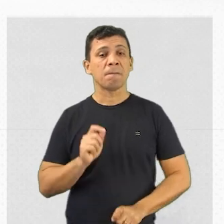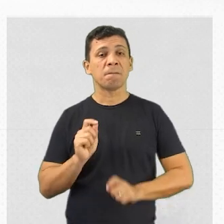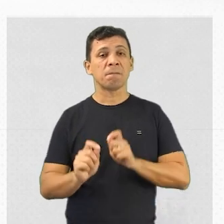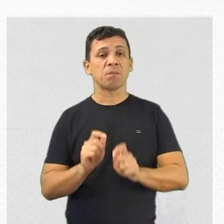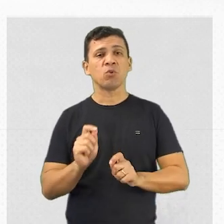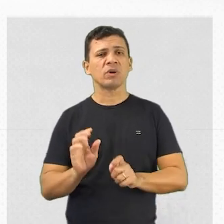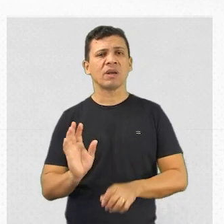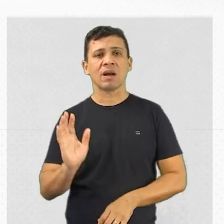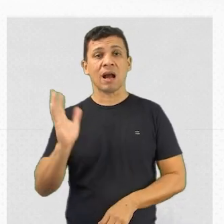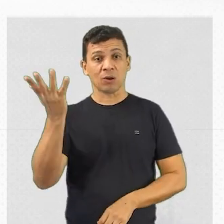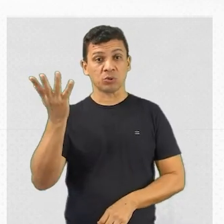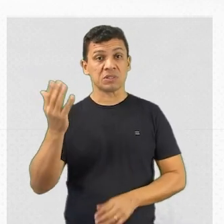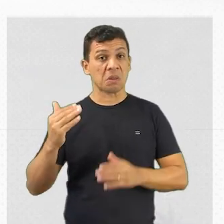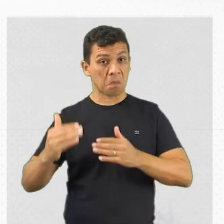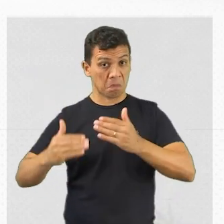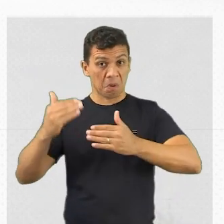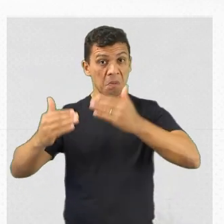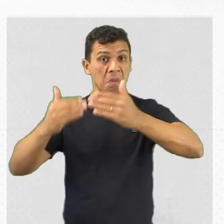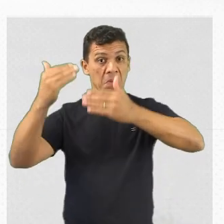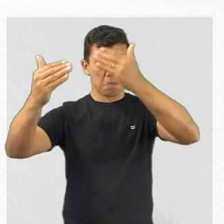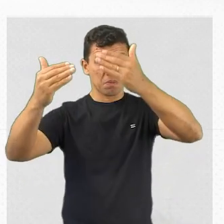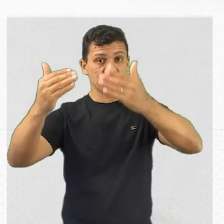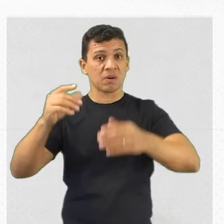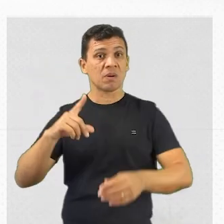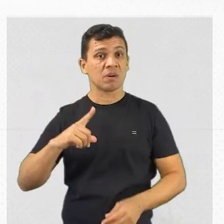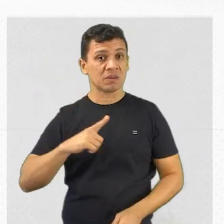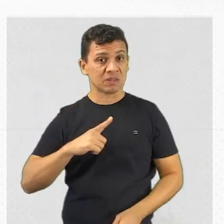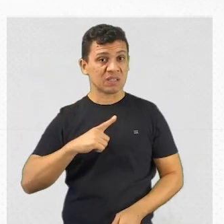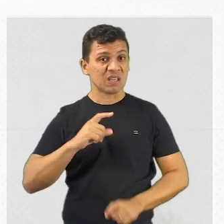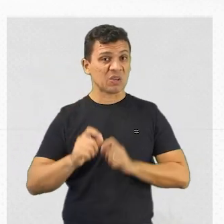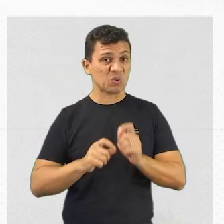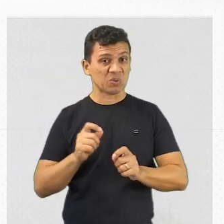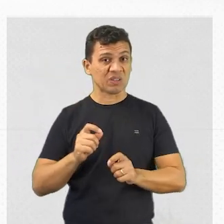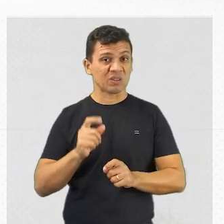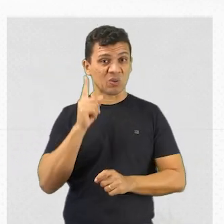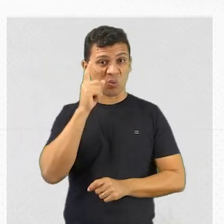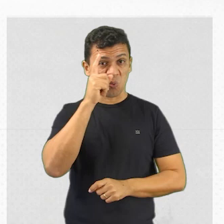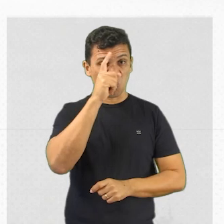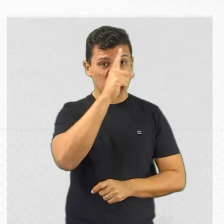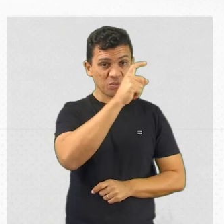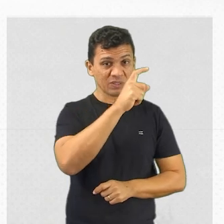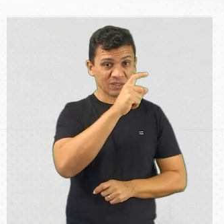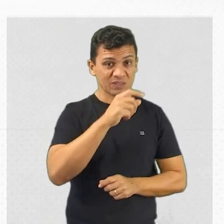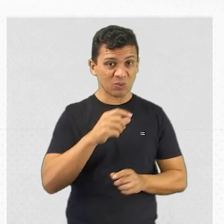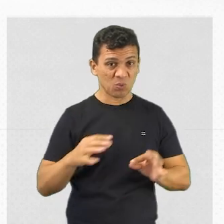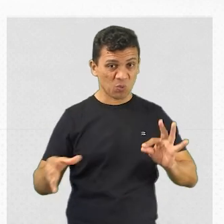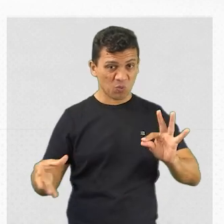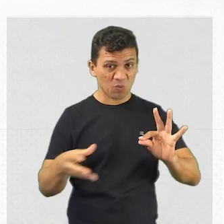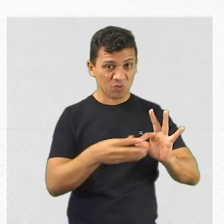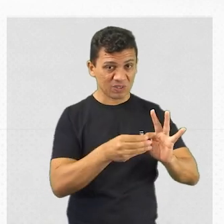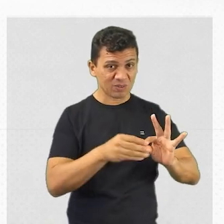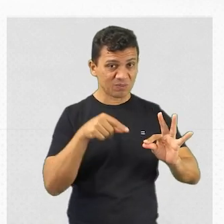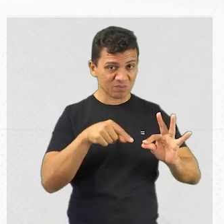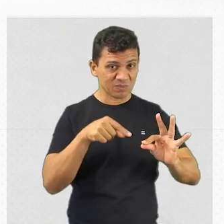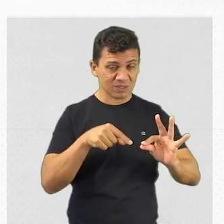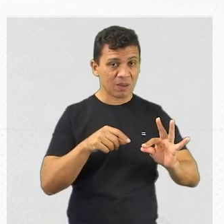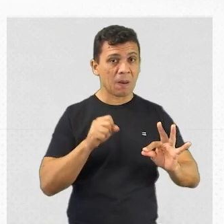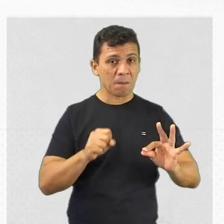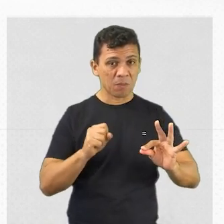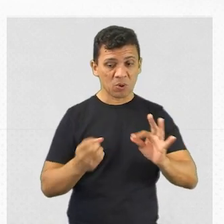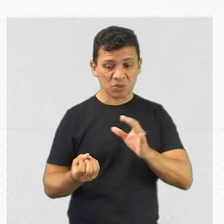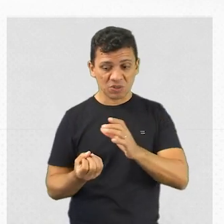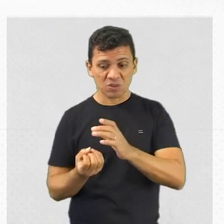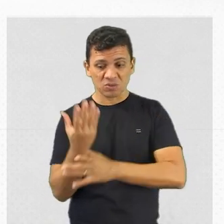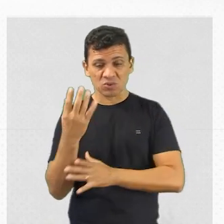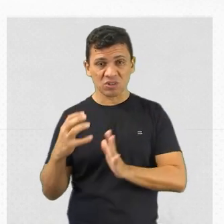mais elevado, né, nas complicações da atividade desse vírus, pode levar ali a AIDS, né?